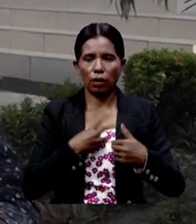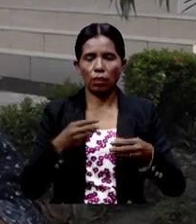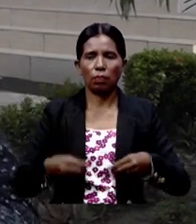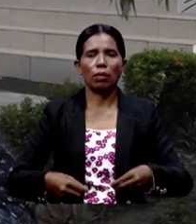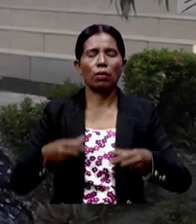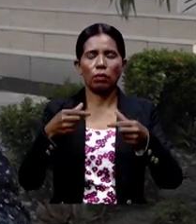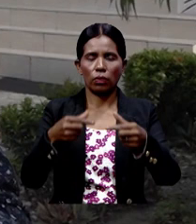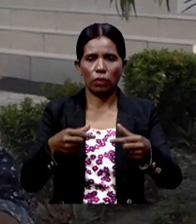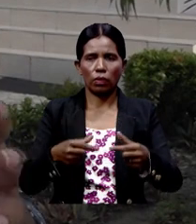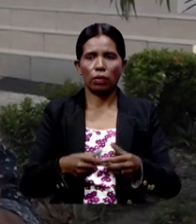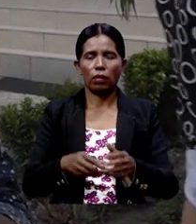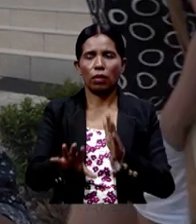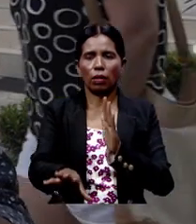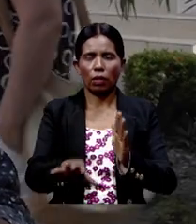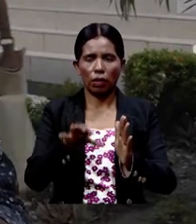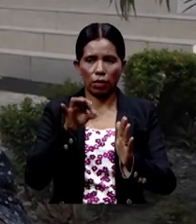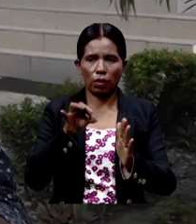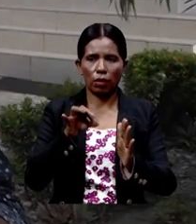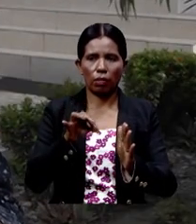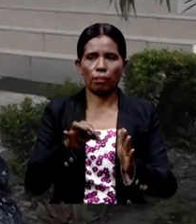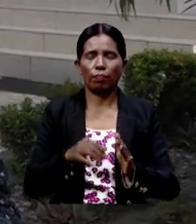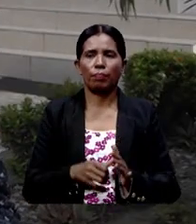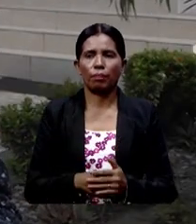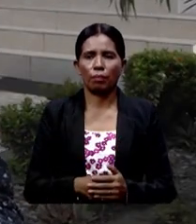bele retan ansan